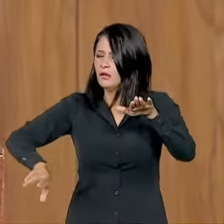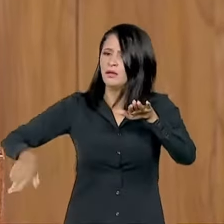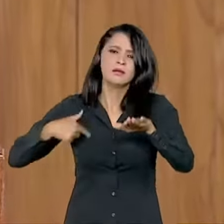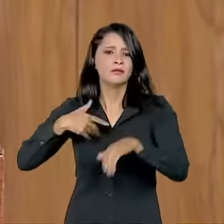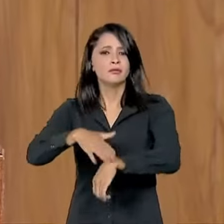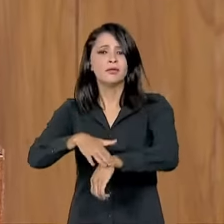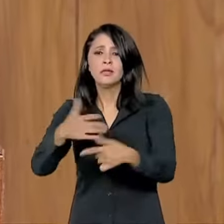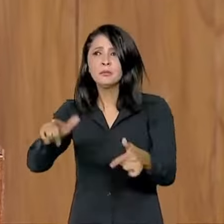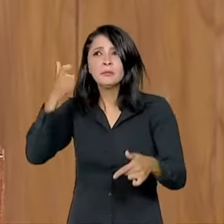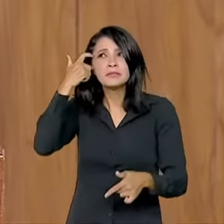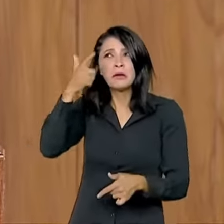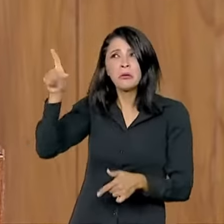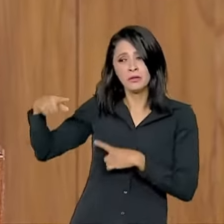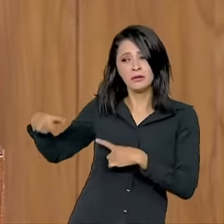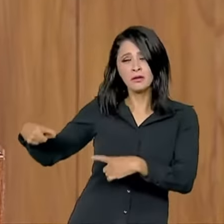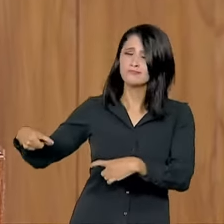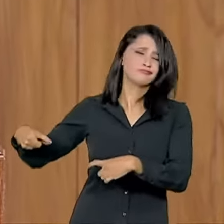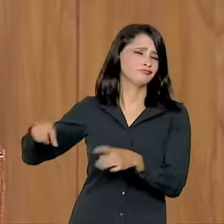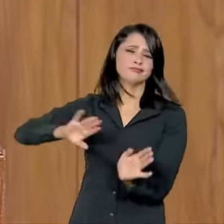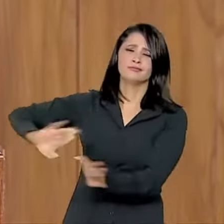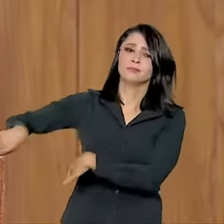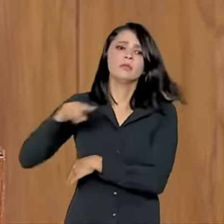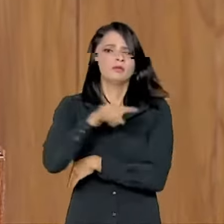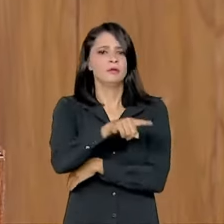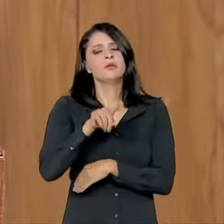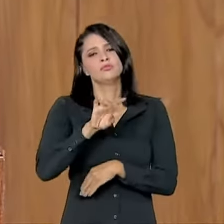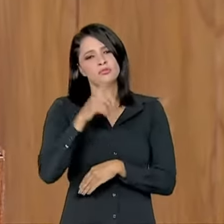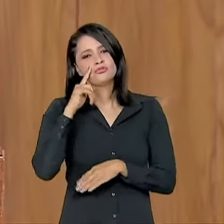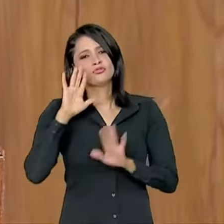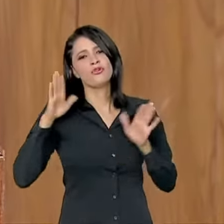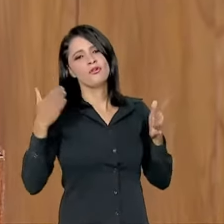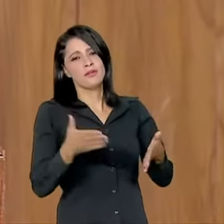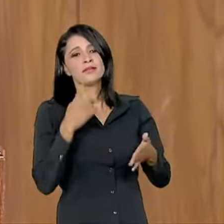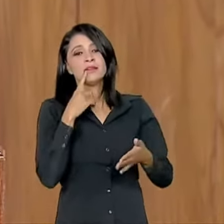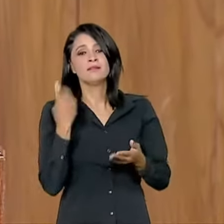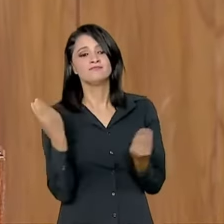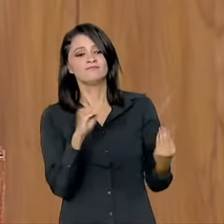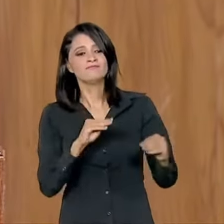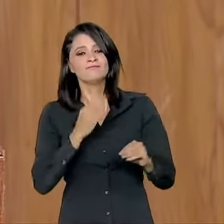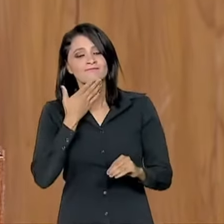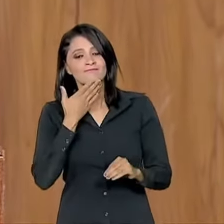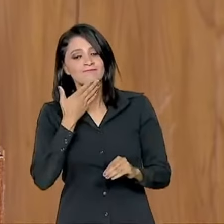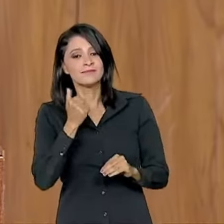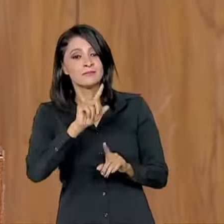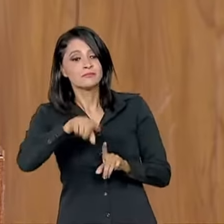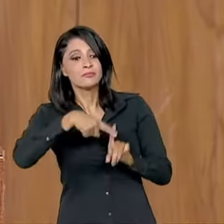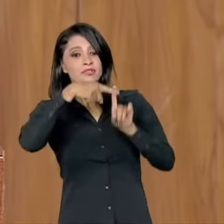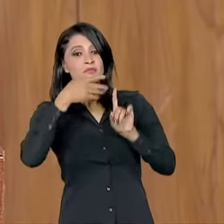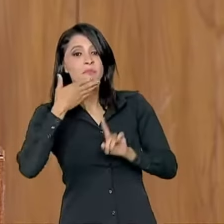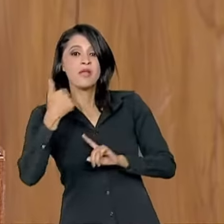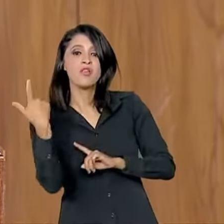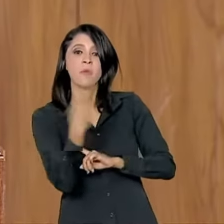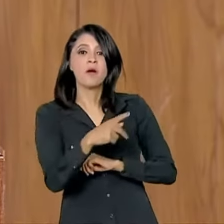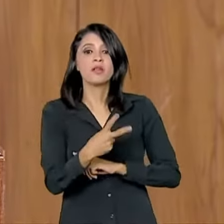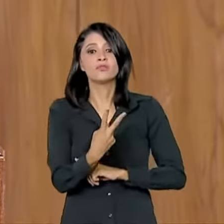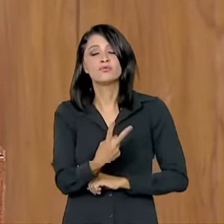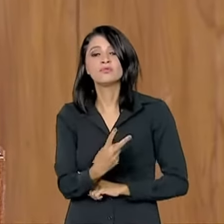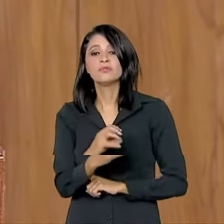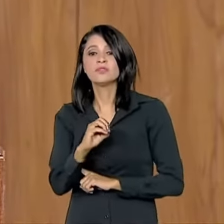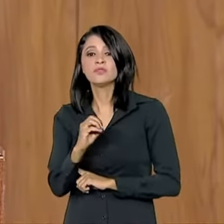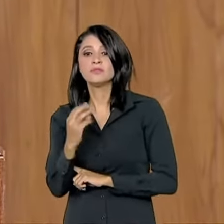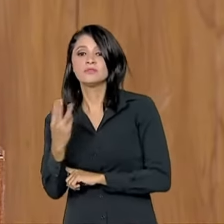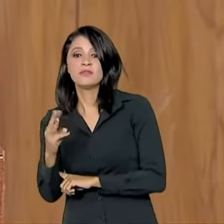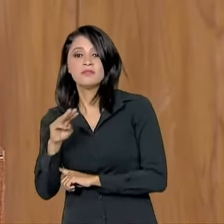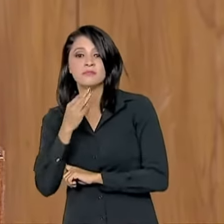não tenho tempo de pensar noutra guerra, a não ser na guerra de construir algo mais positivo para 203 milhões